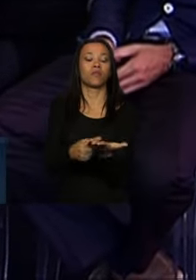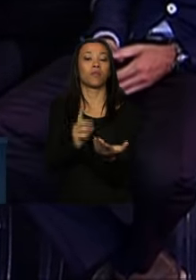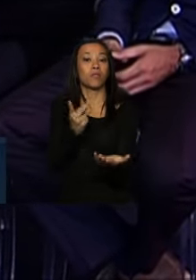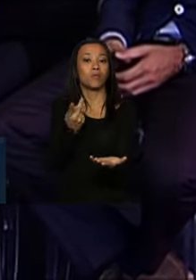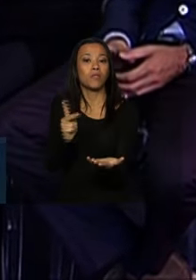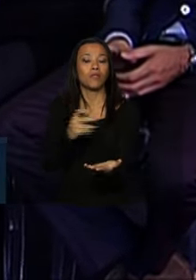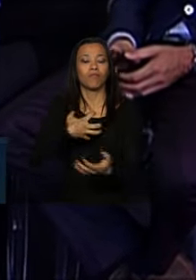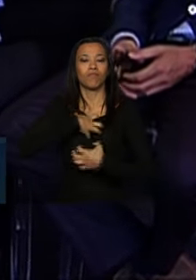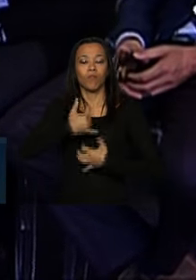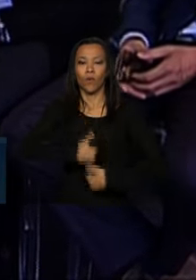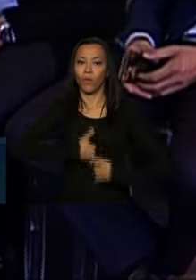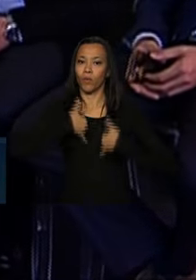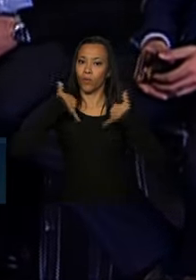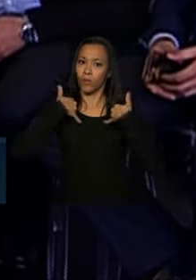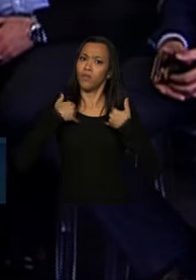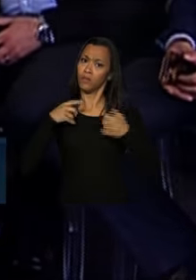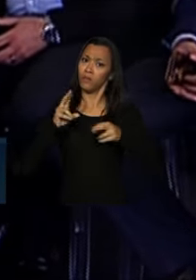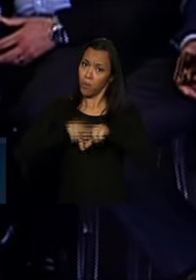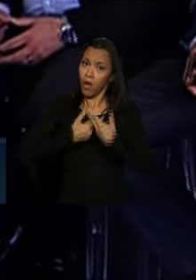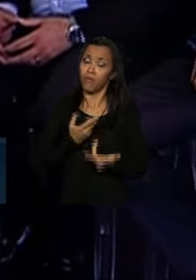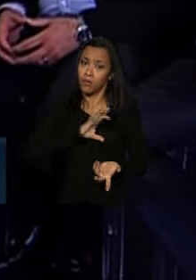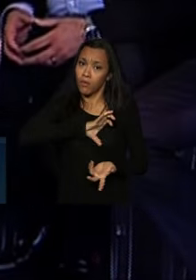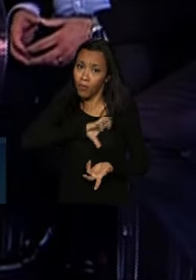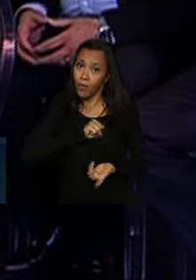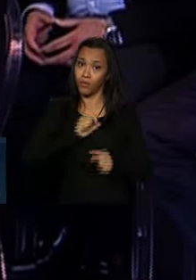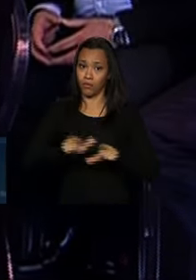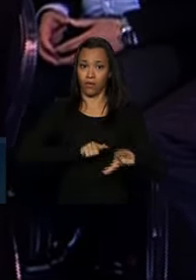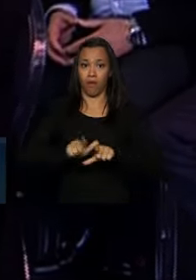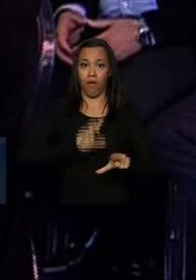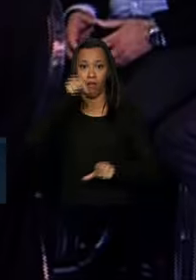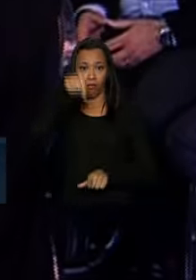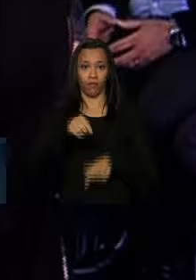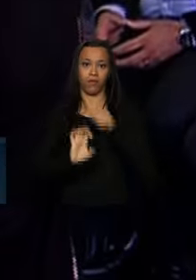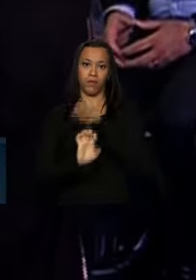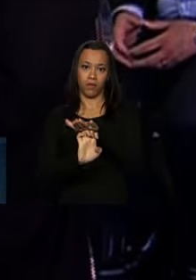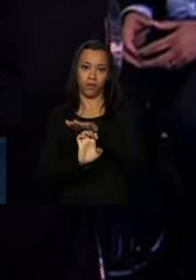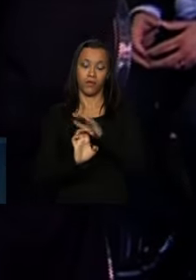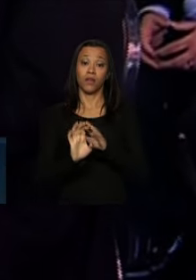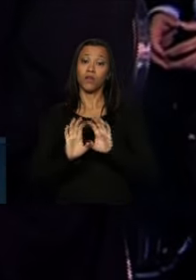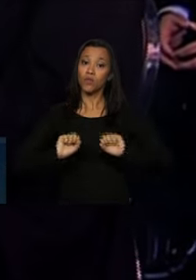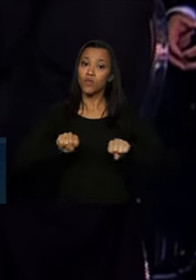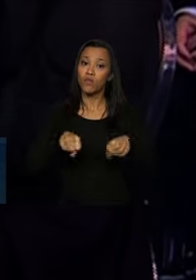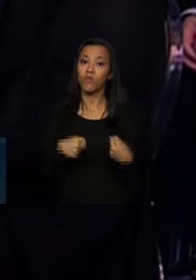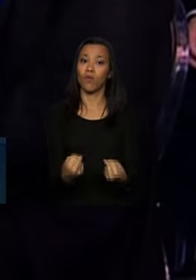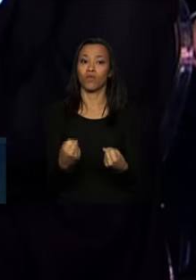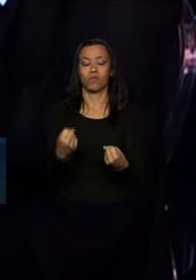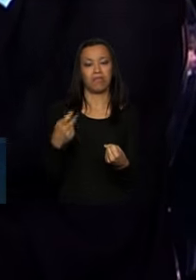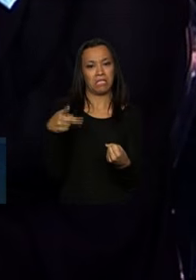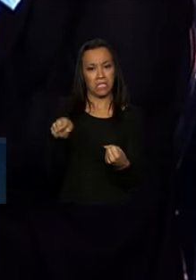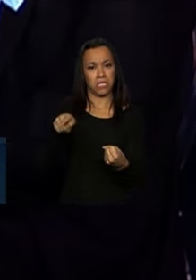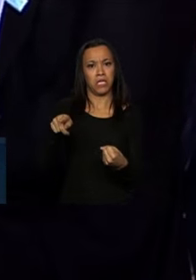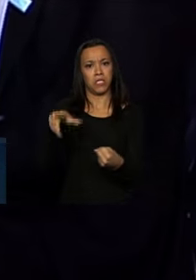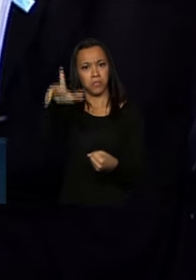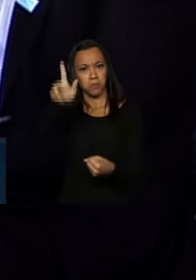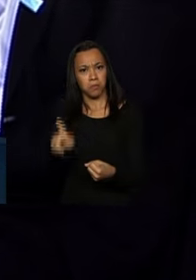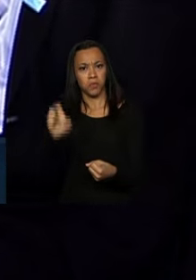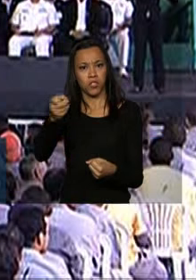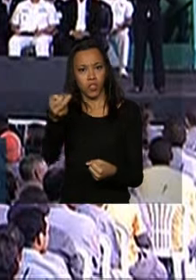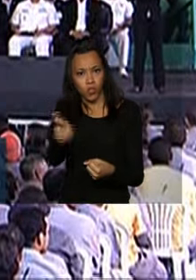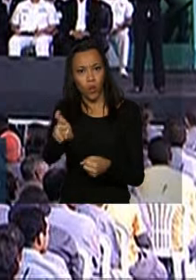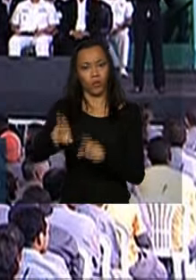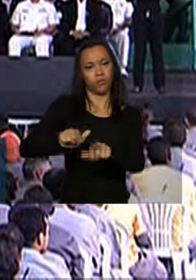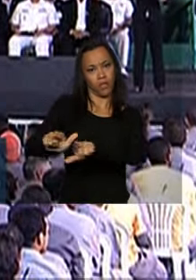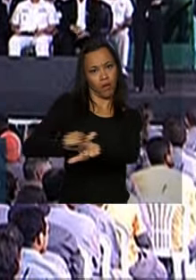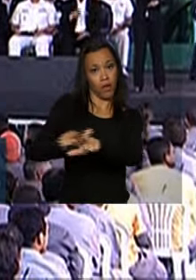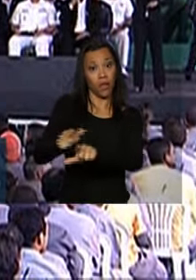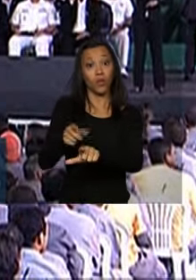seu orgulho e pelo seu amor por esta companhia. Pelos esforços que estão fazendo nessa gestão, que vem trabalhando na implementação do